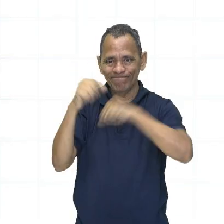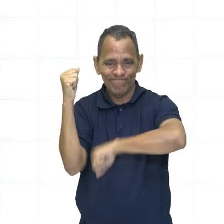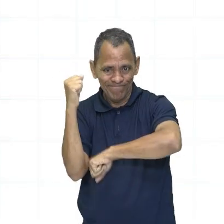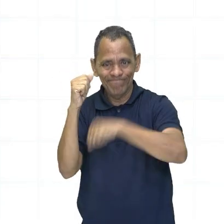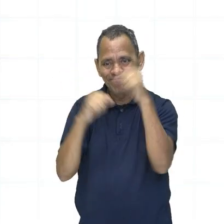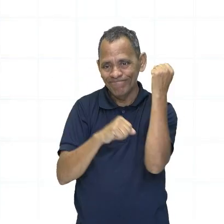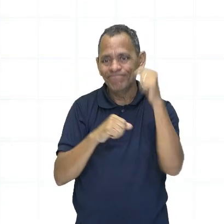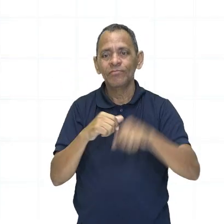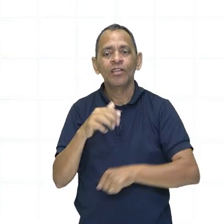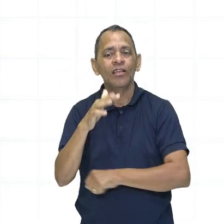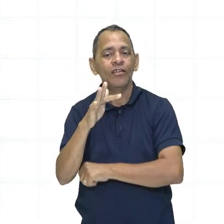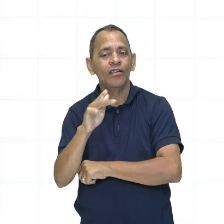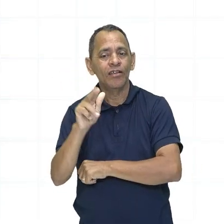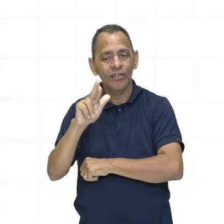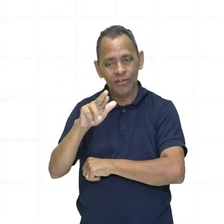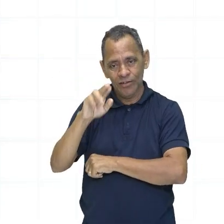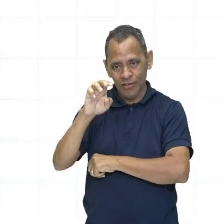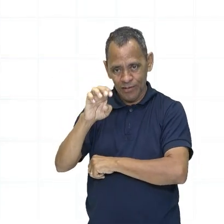Bem, o frevo